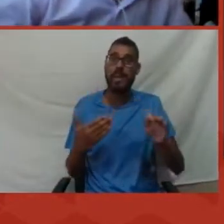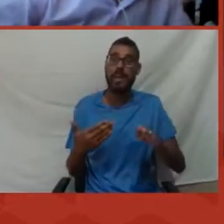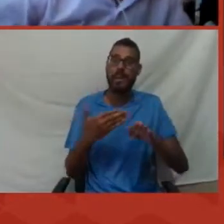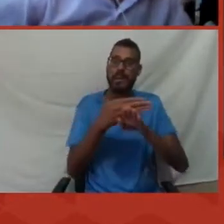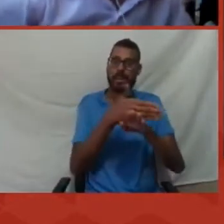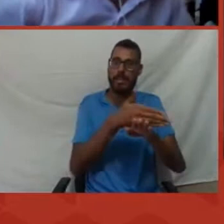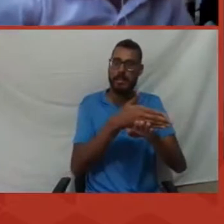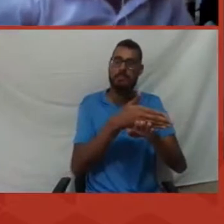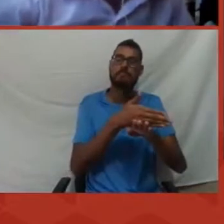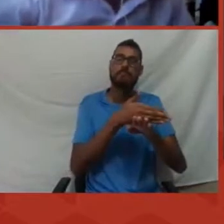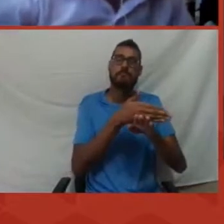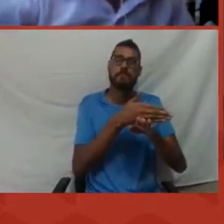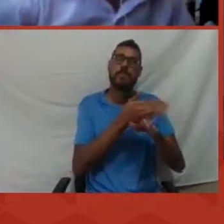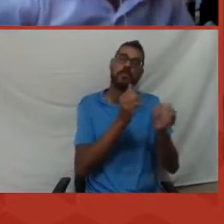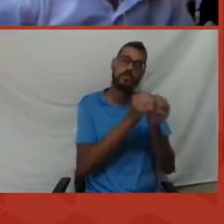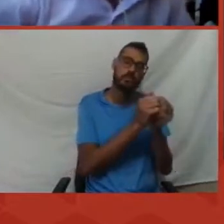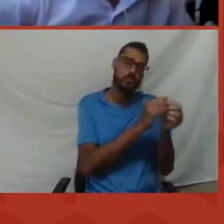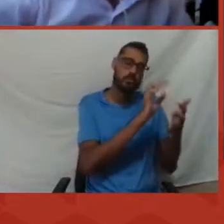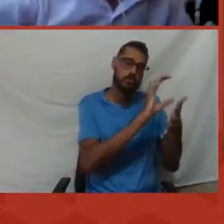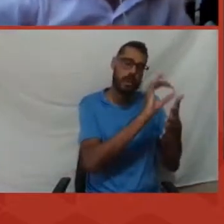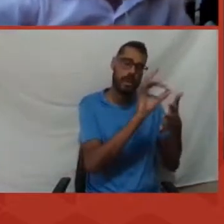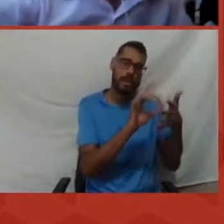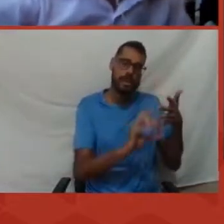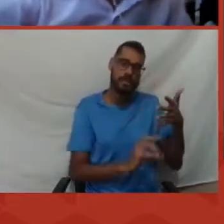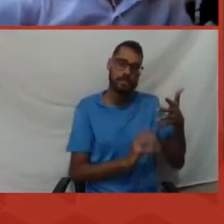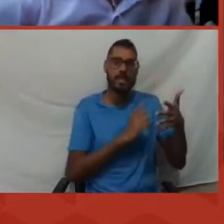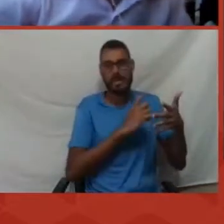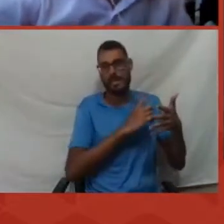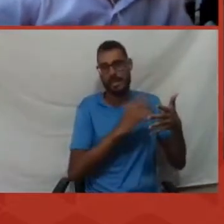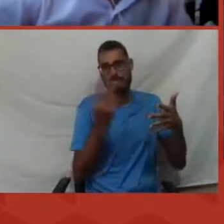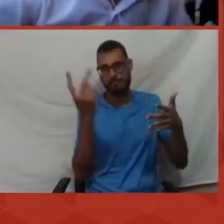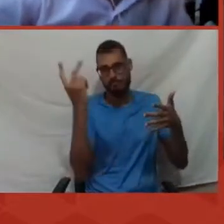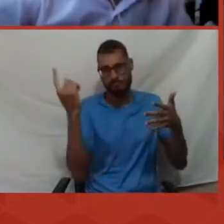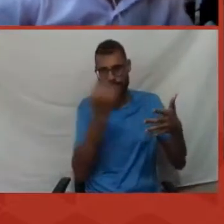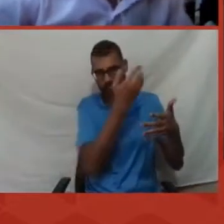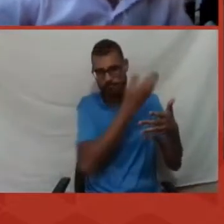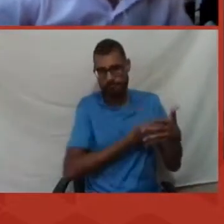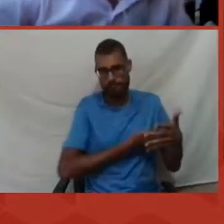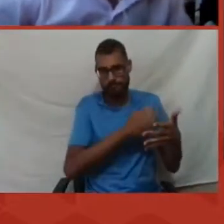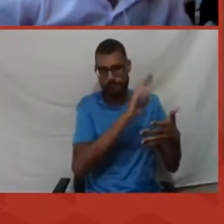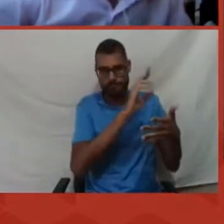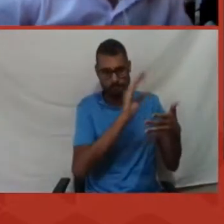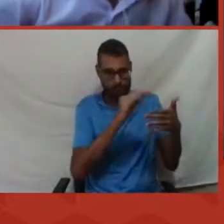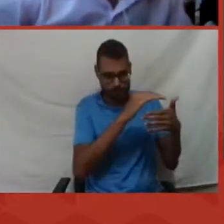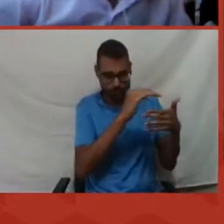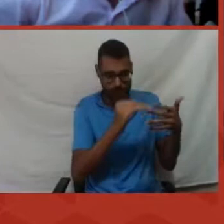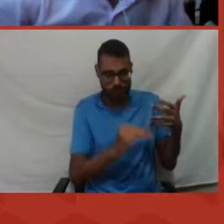conduzir a facilitação, certo? Então, nós estamos mais ou menos